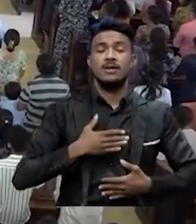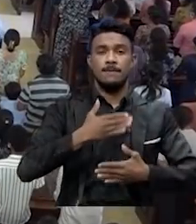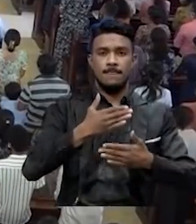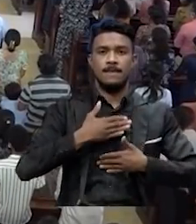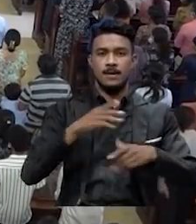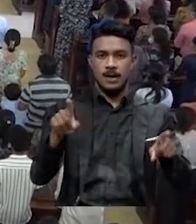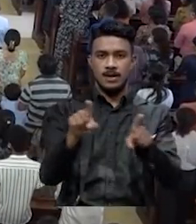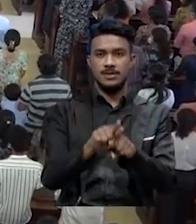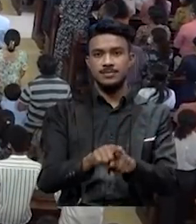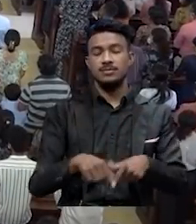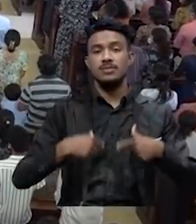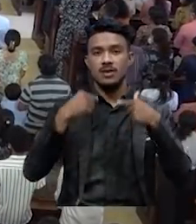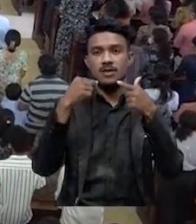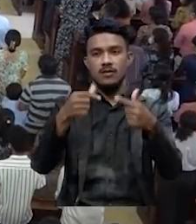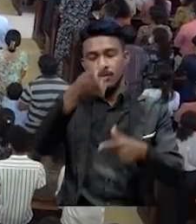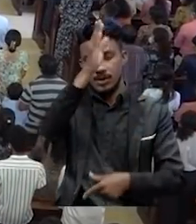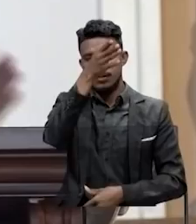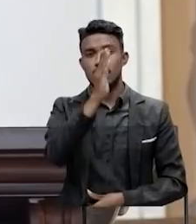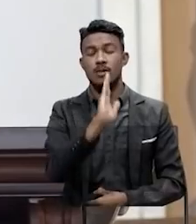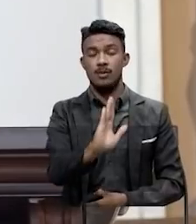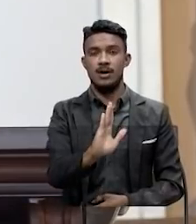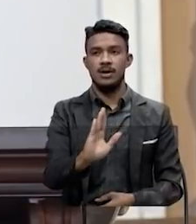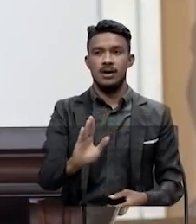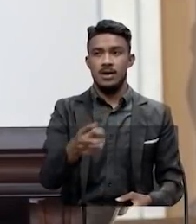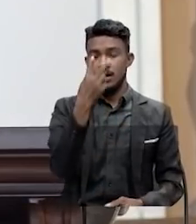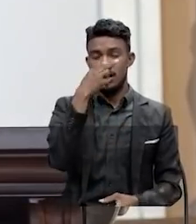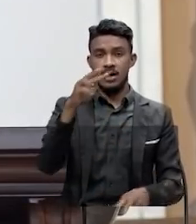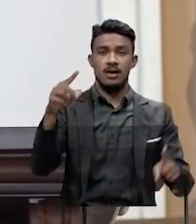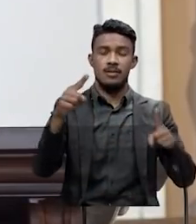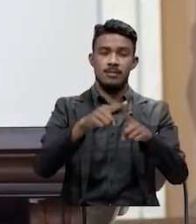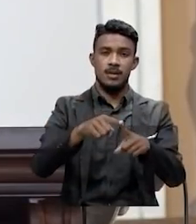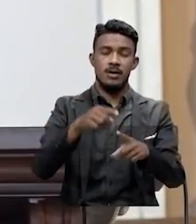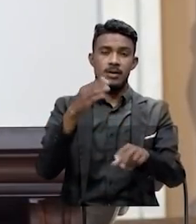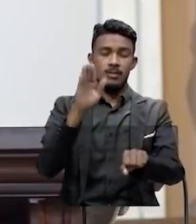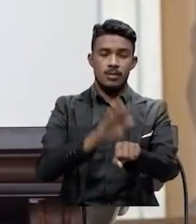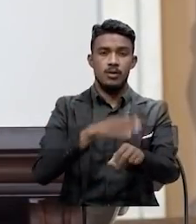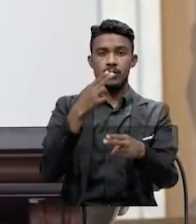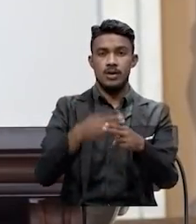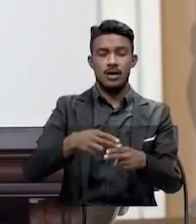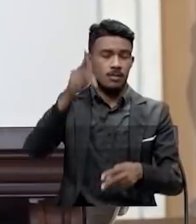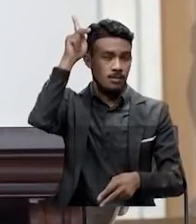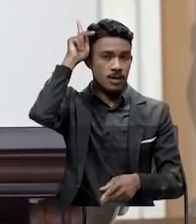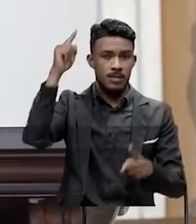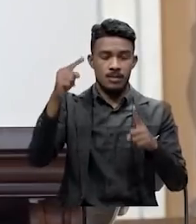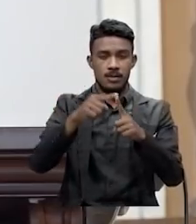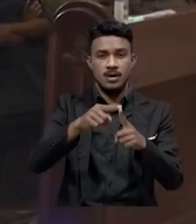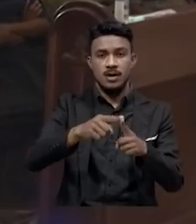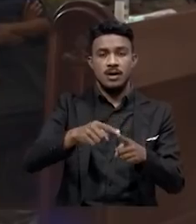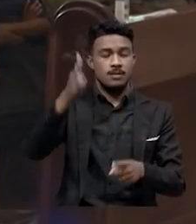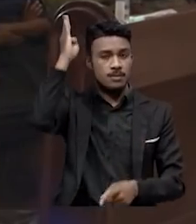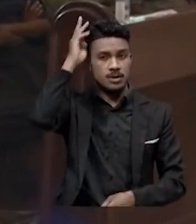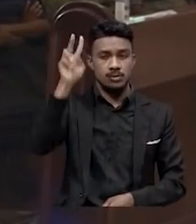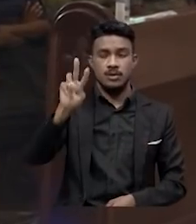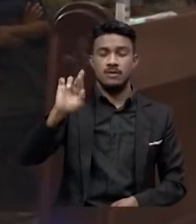hanesan sentido gratidão ba maromak, hareba nomeação Papa Francisco Niang ba Dom Virgílio